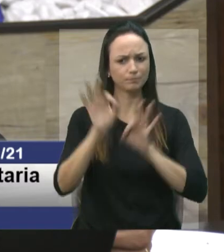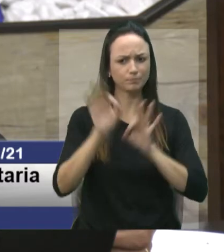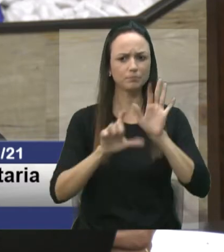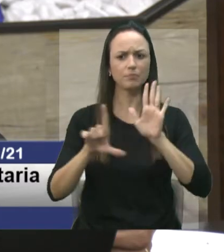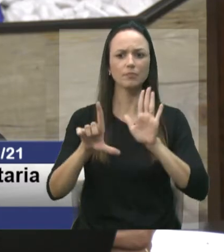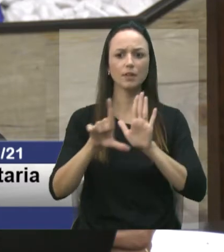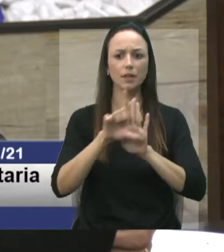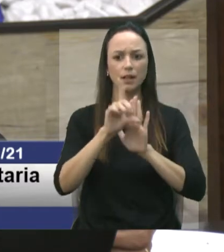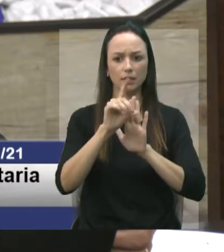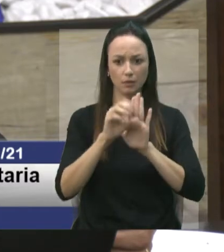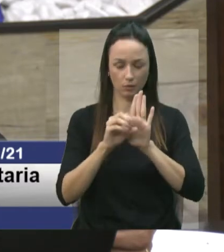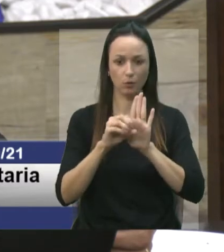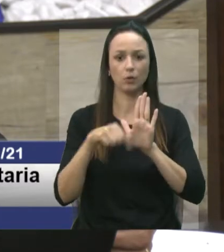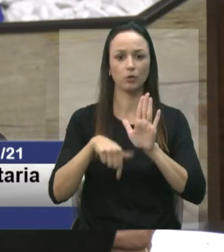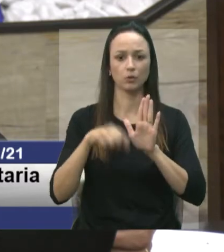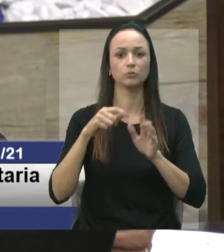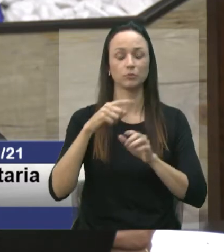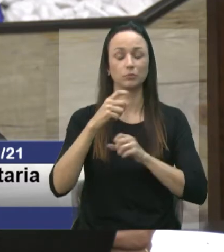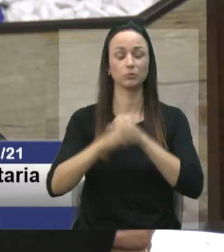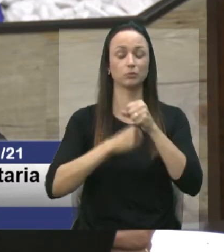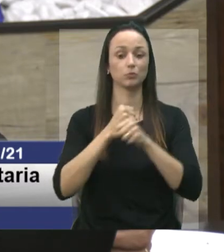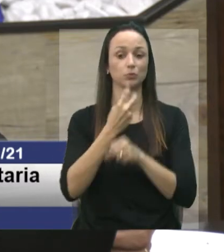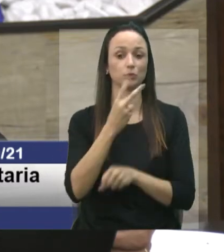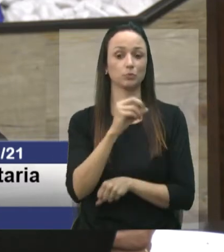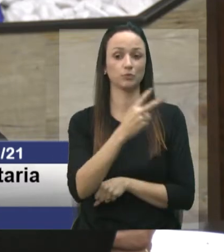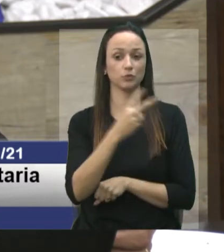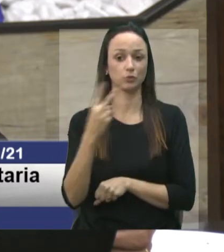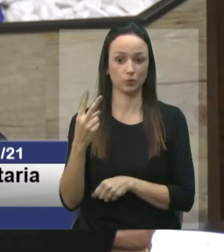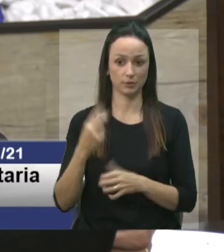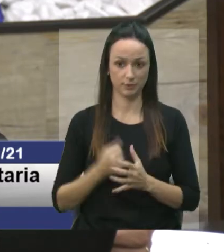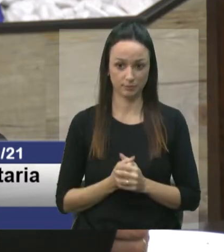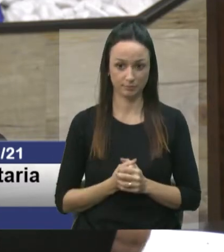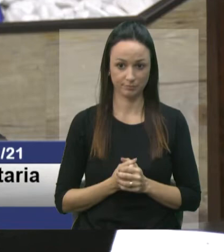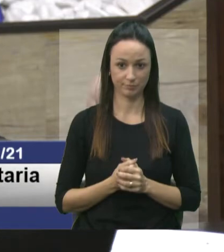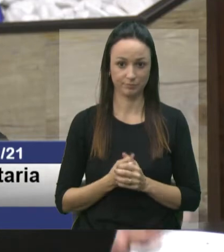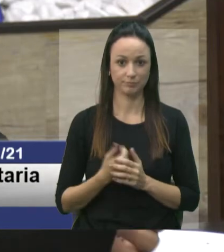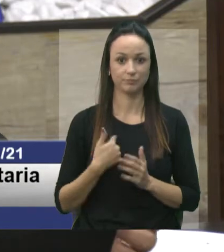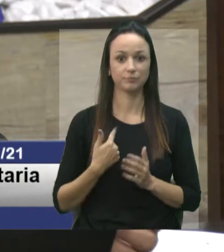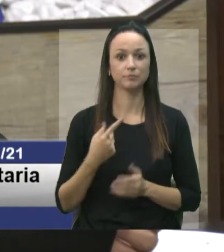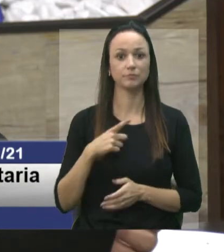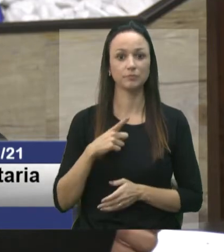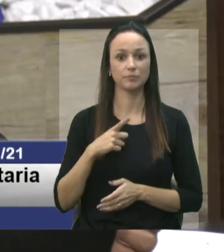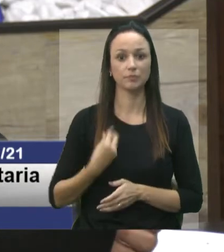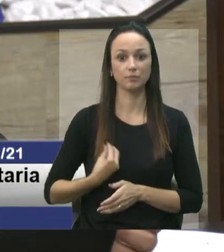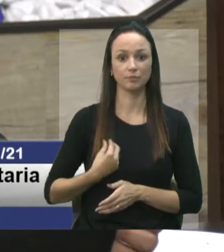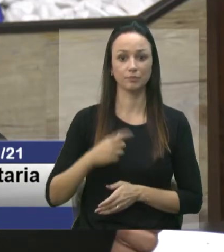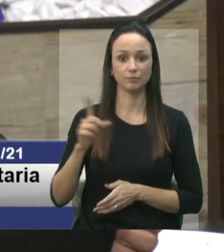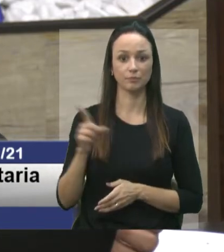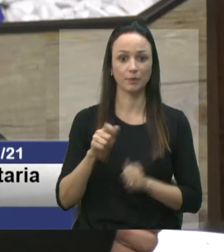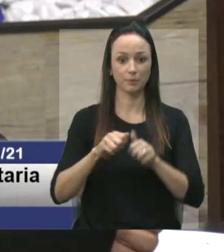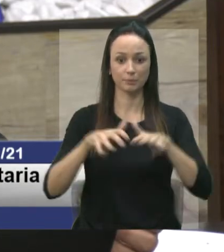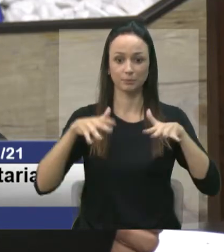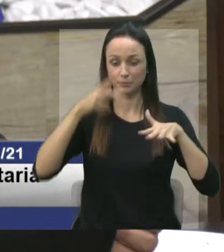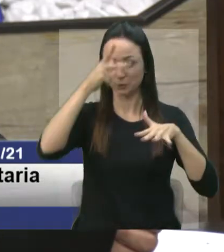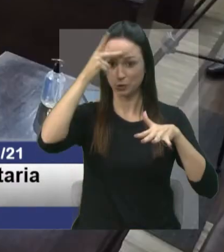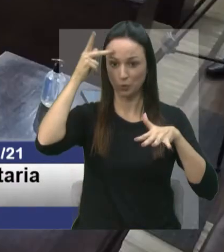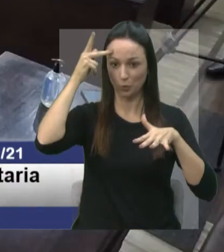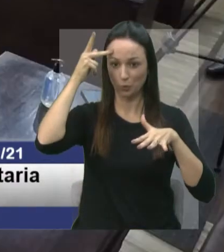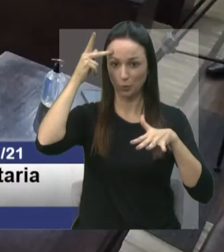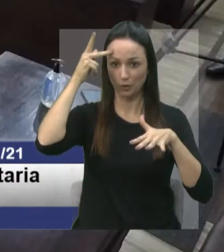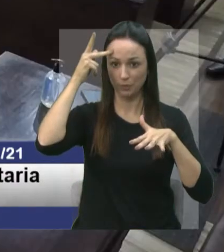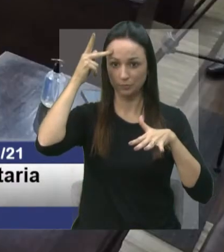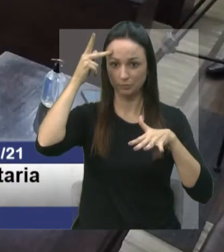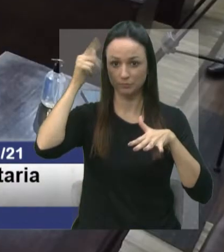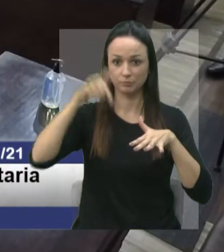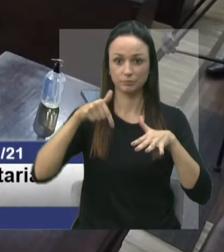para o exercício de 2022. Quero registrar a presença do público aqui, constando na